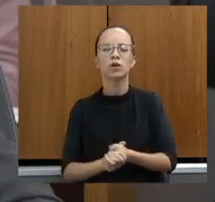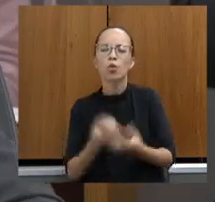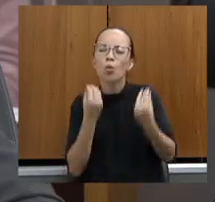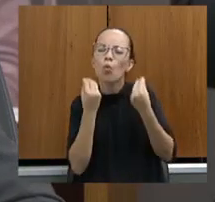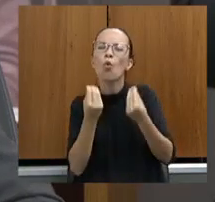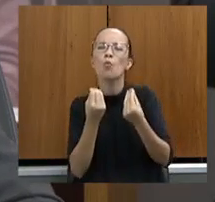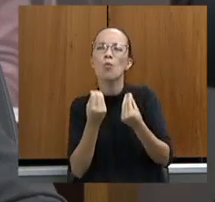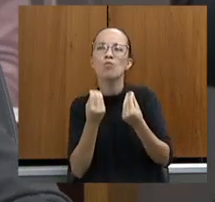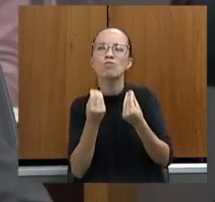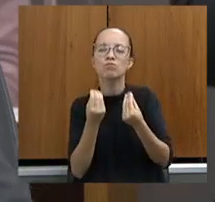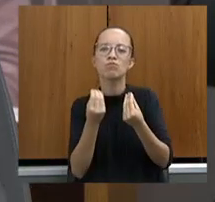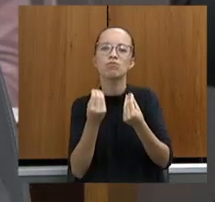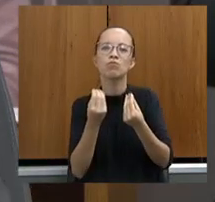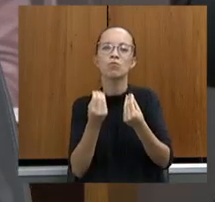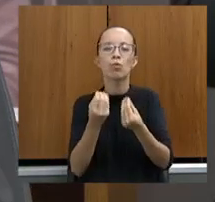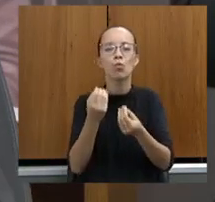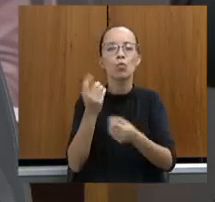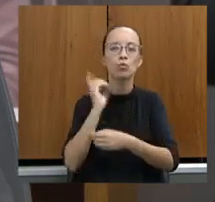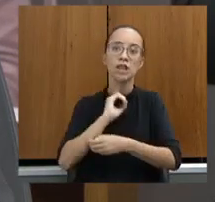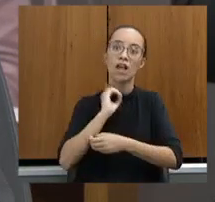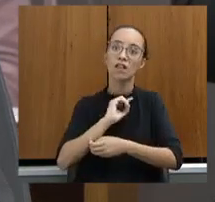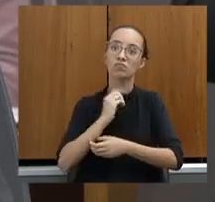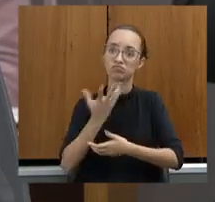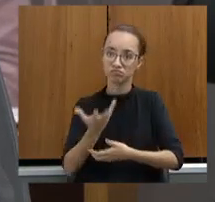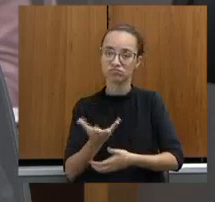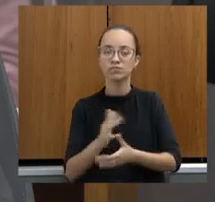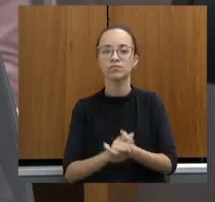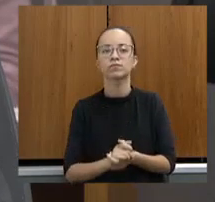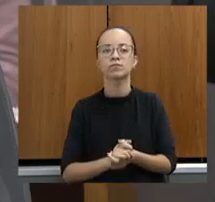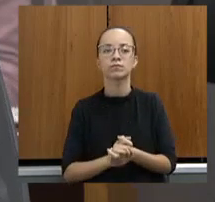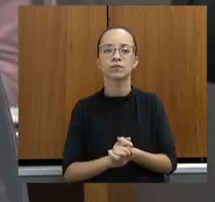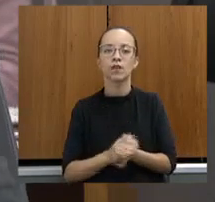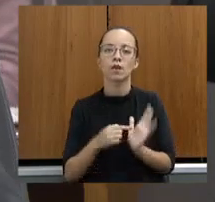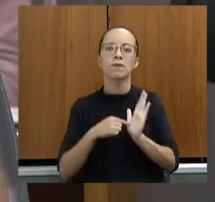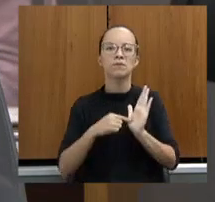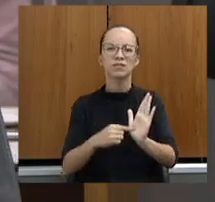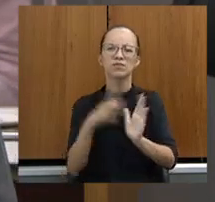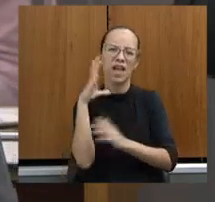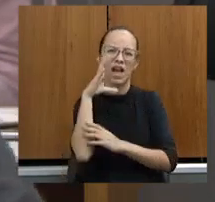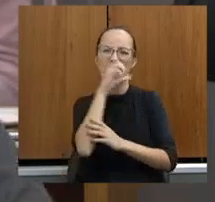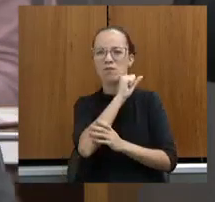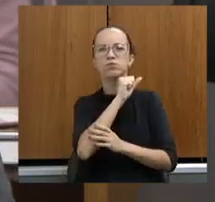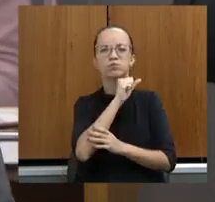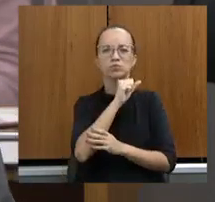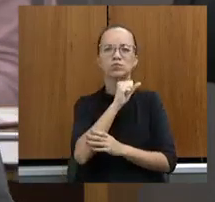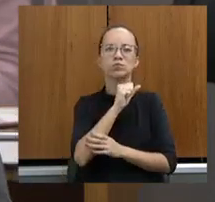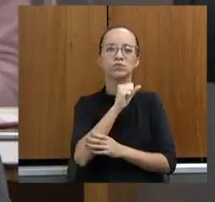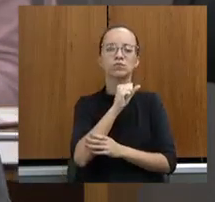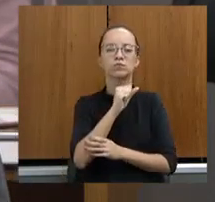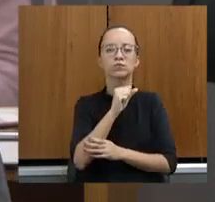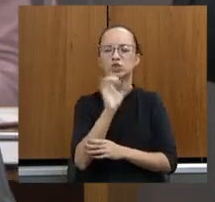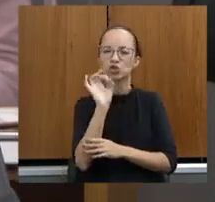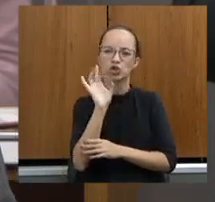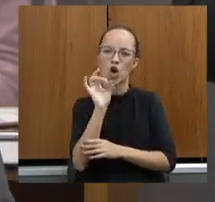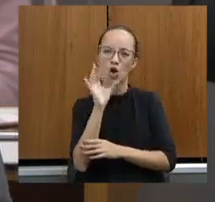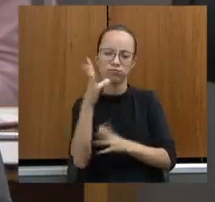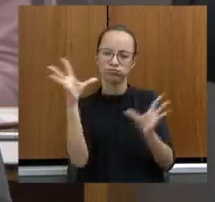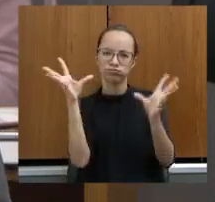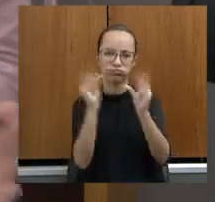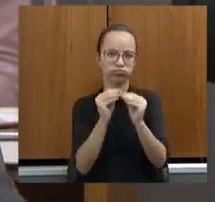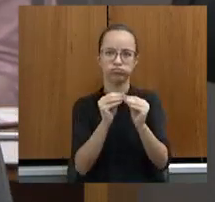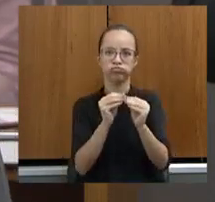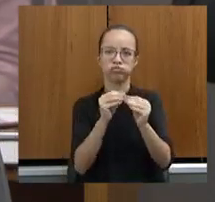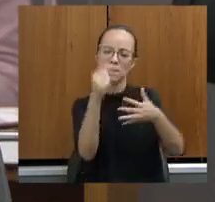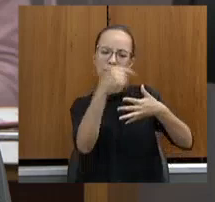nosso querido Estado então a minha apresentação aqui é muito breve ela vem mais em tom de fechamento passando